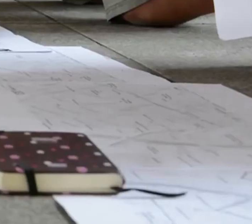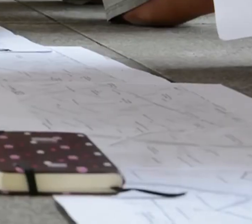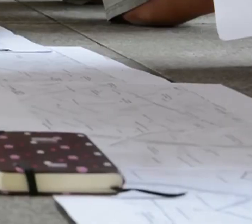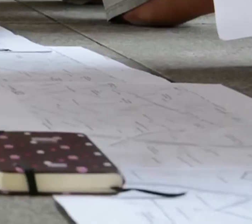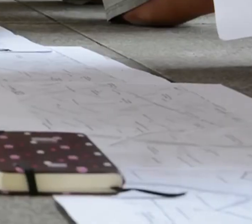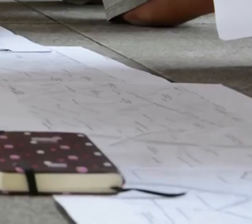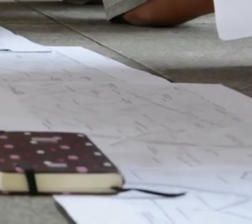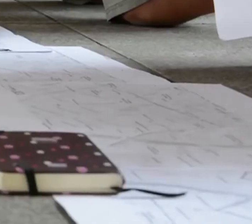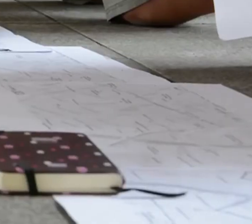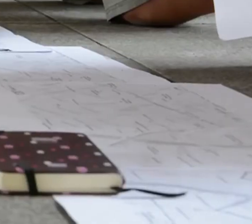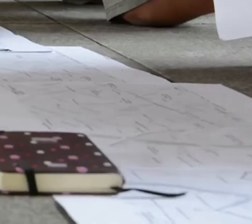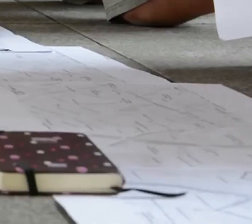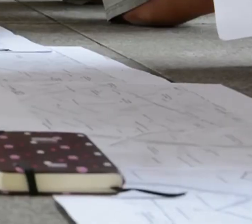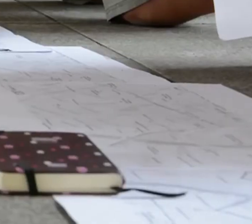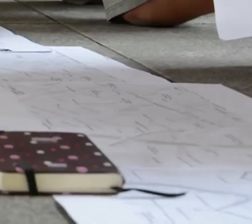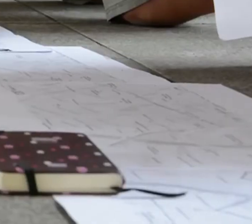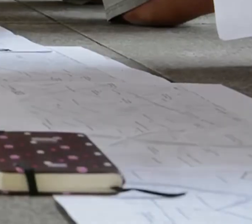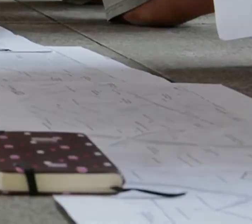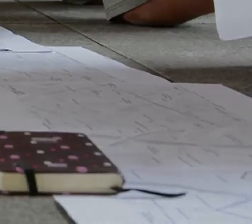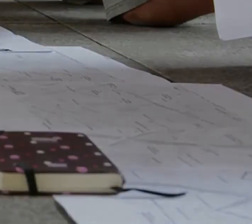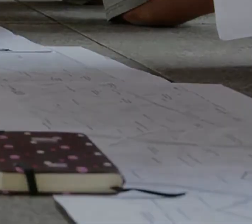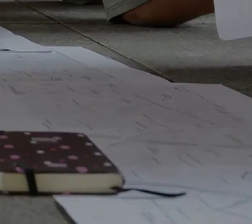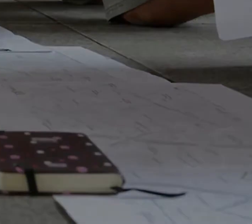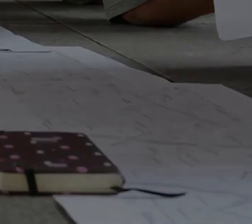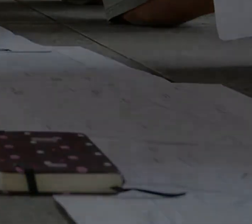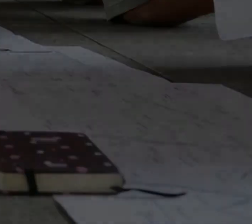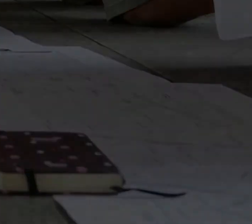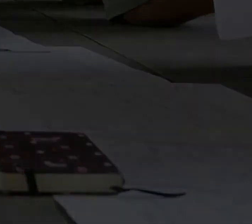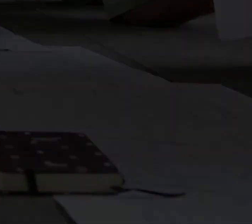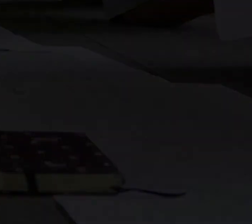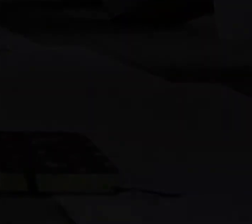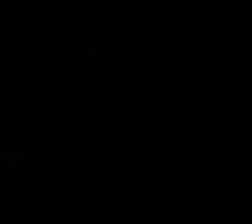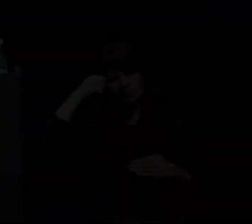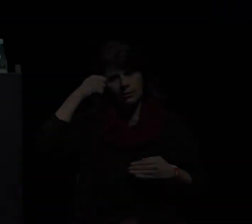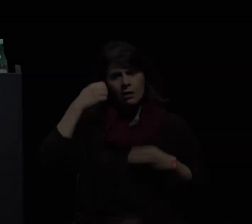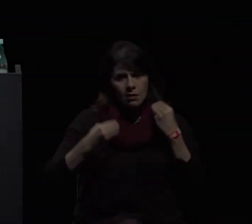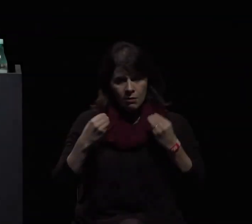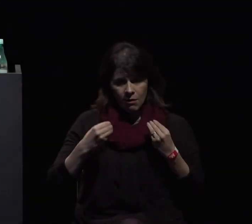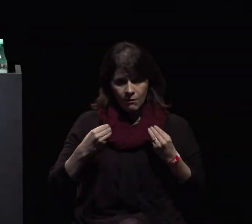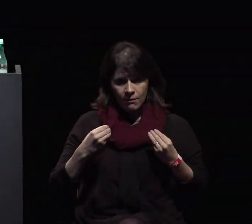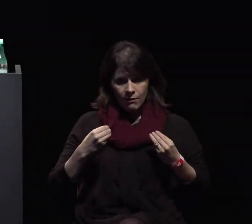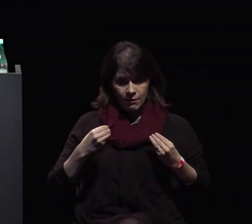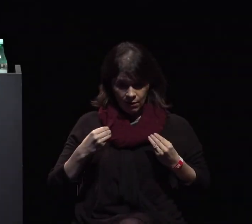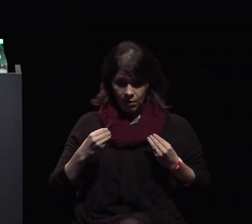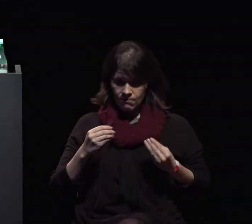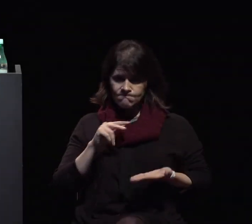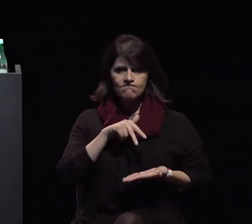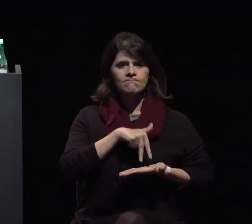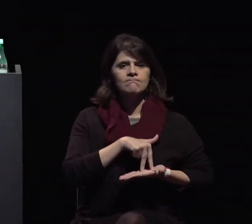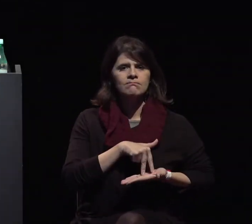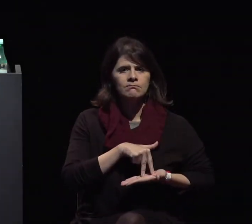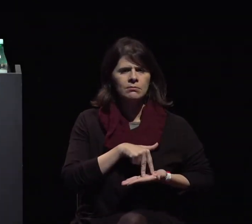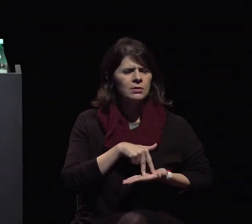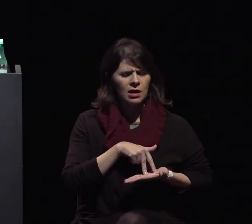é que eles se colocam no lugar. E como é que a gente se coloca de uma forma efetiva se a gente não souber quem a gente é? Por que eu sou